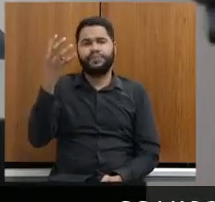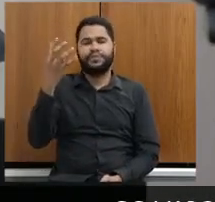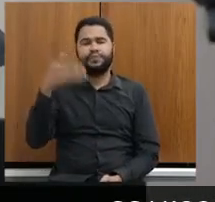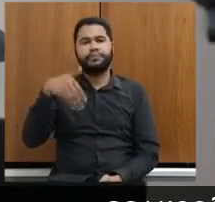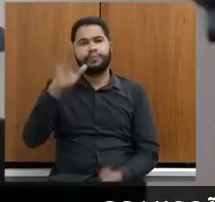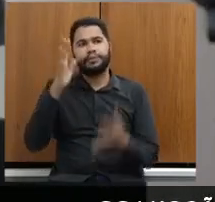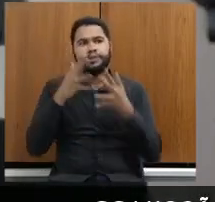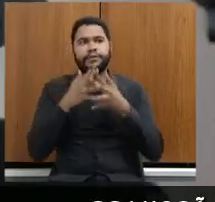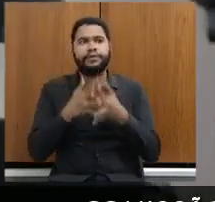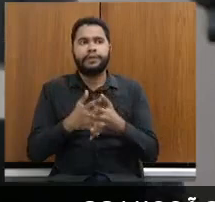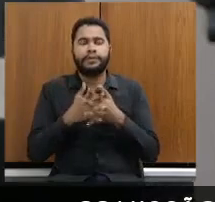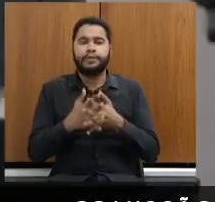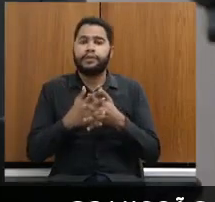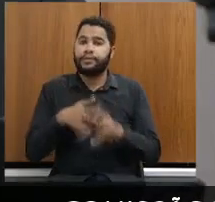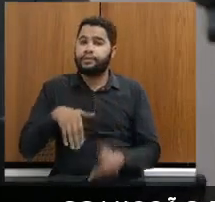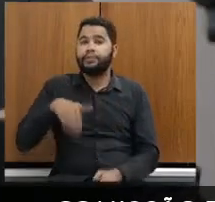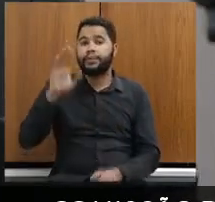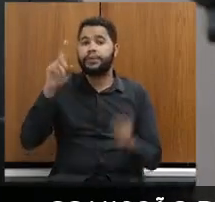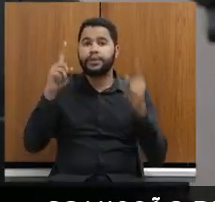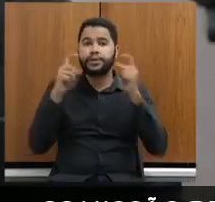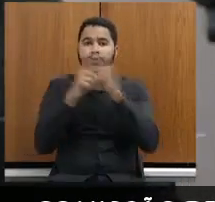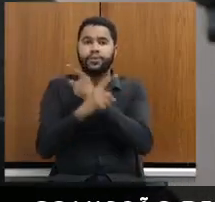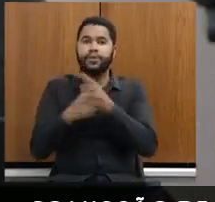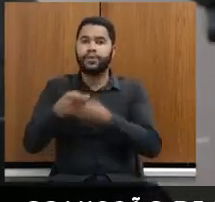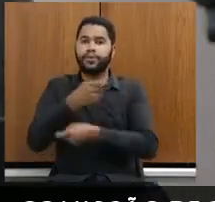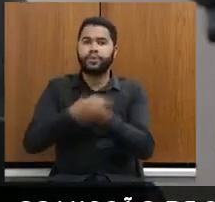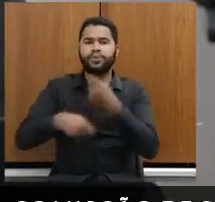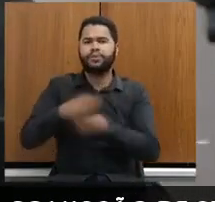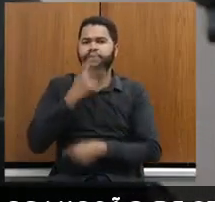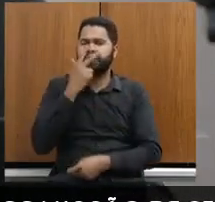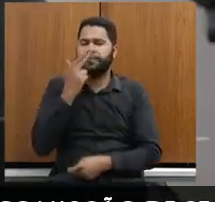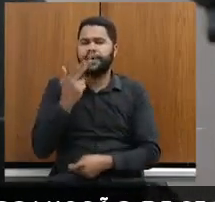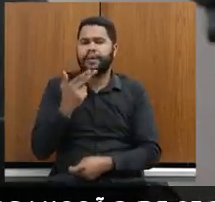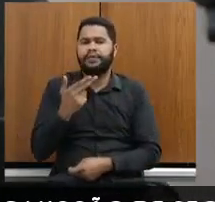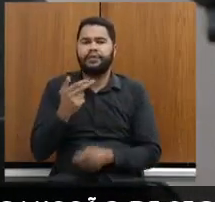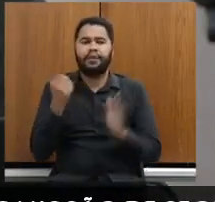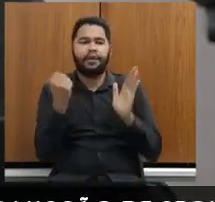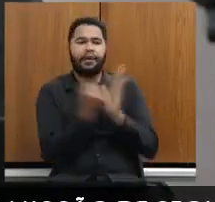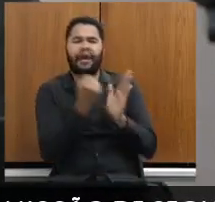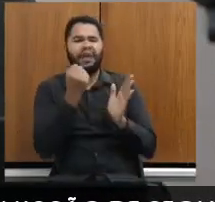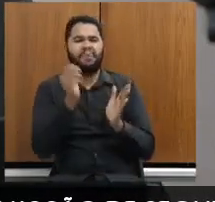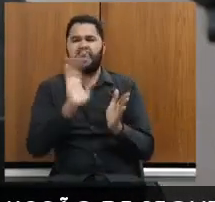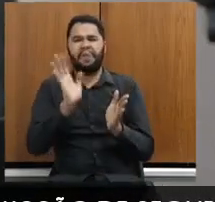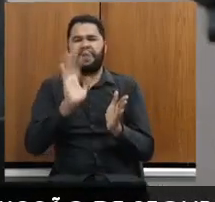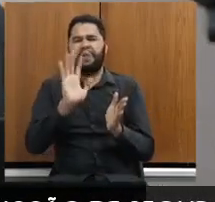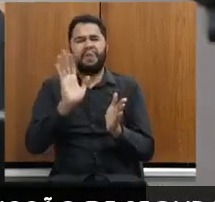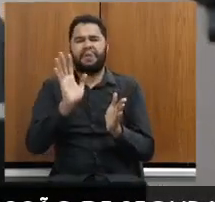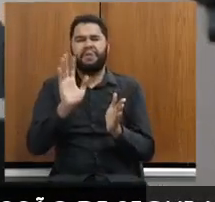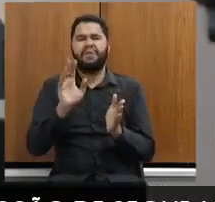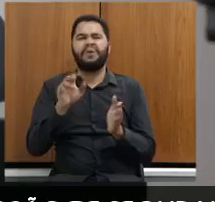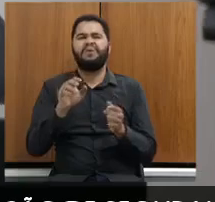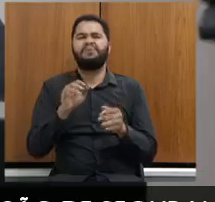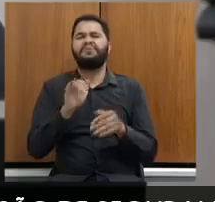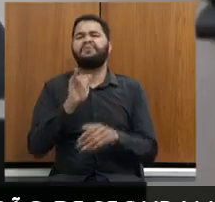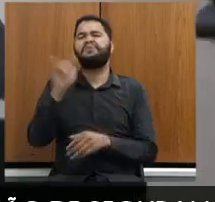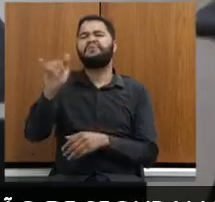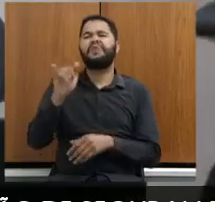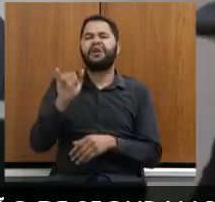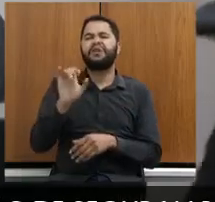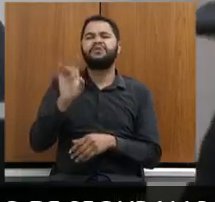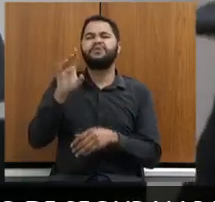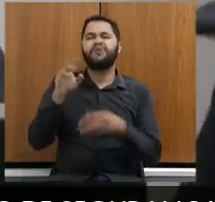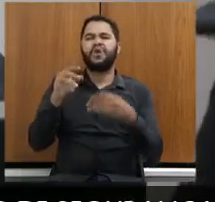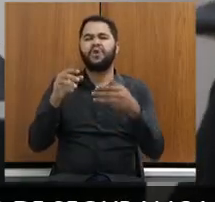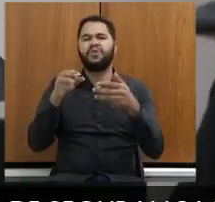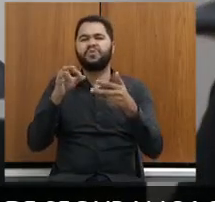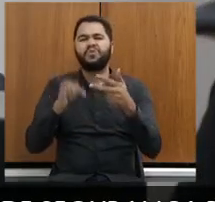mais complexa mais difícil então toda a gestação pouco parece que ela prefere o carimbo ou não bate o carinho do nome fala com o jurisdicionado